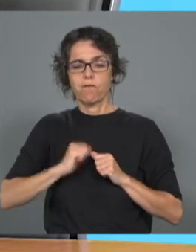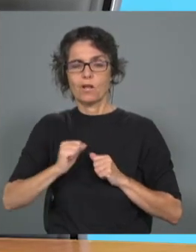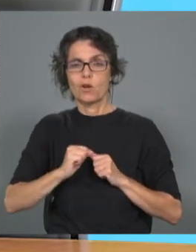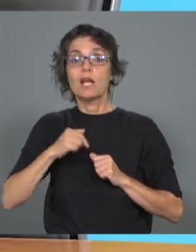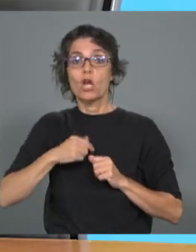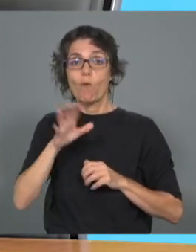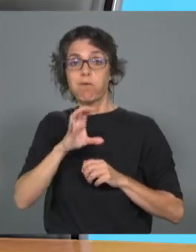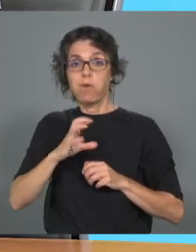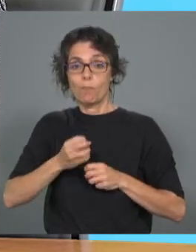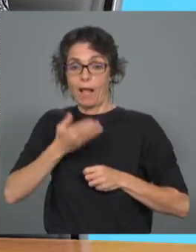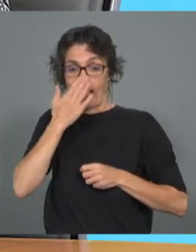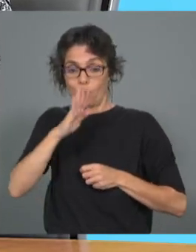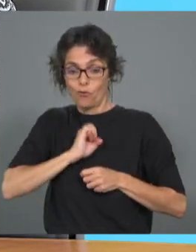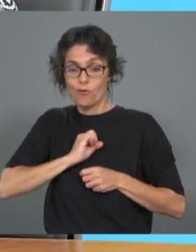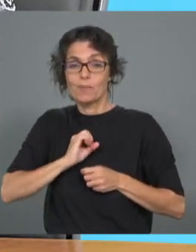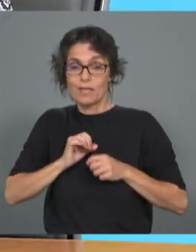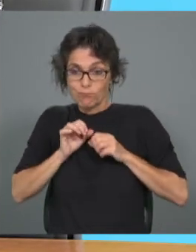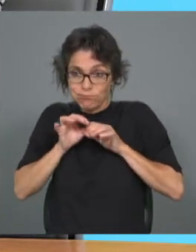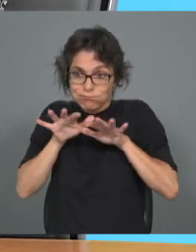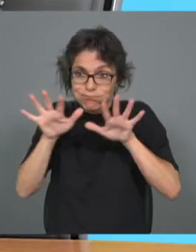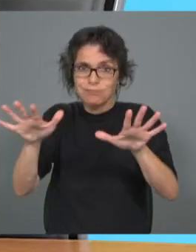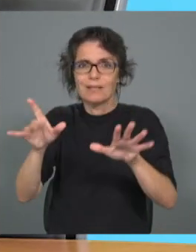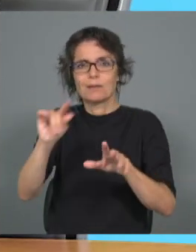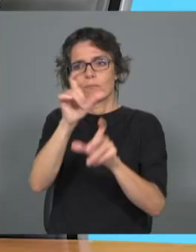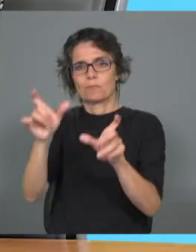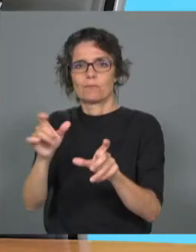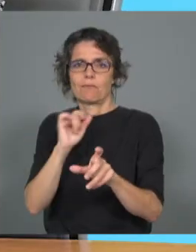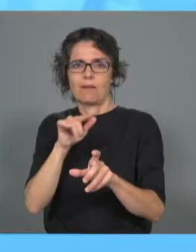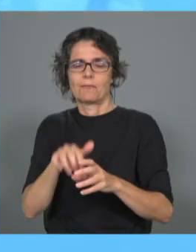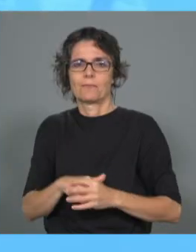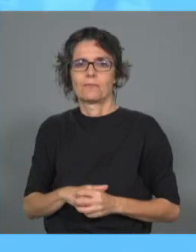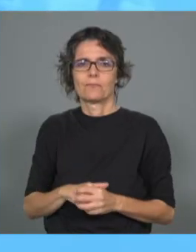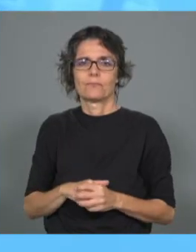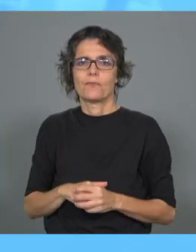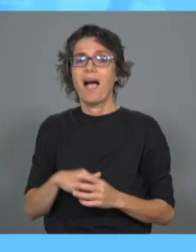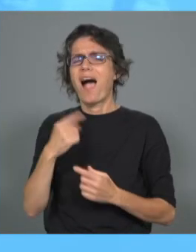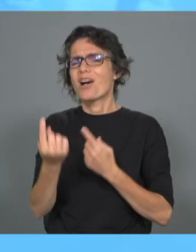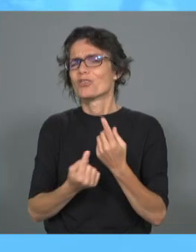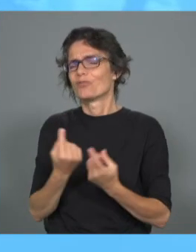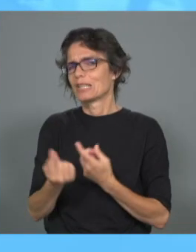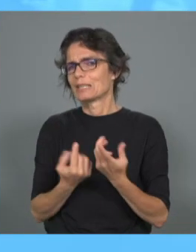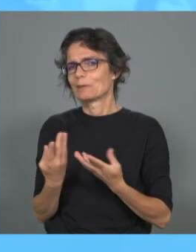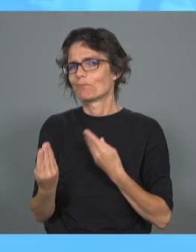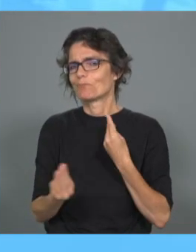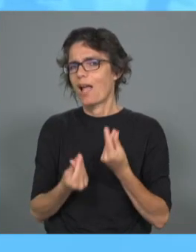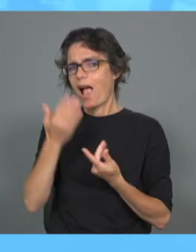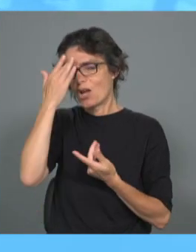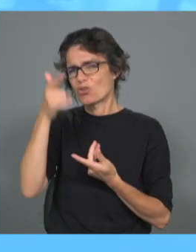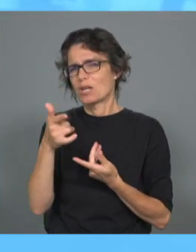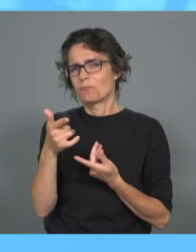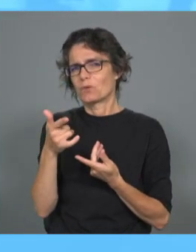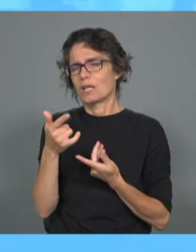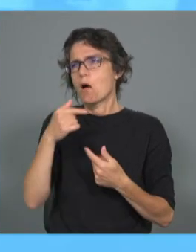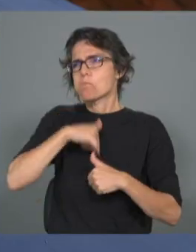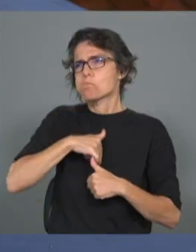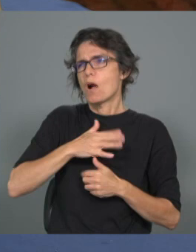vão contagiando outros. E se assim for... Por vezes acontece que parece que não achamos que isto é para levar para o concreto da vida,